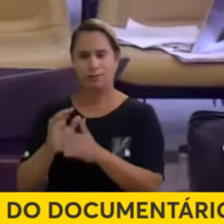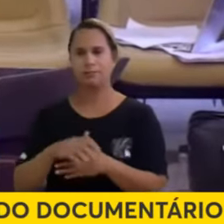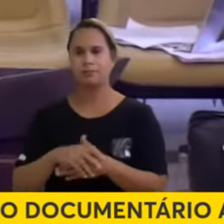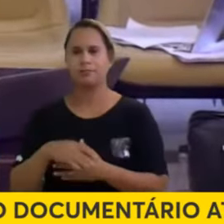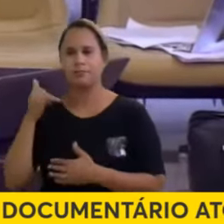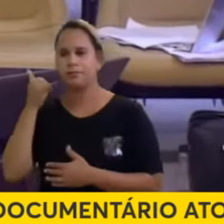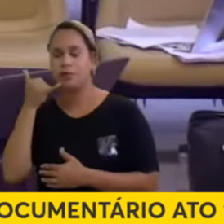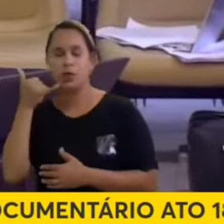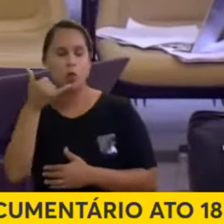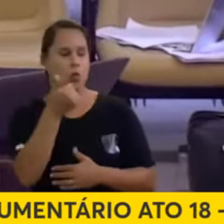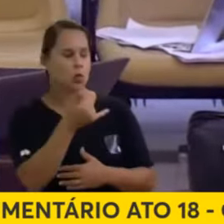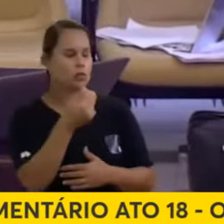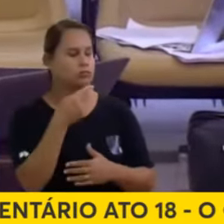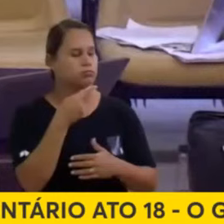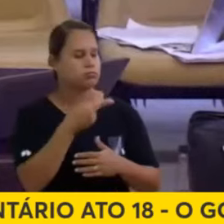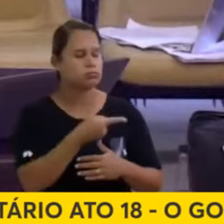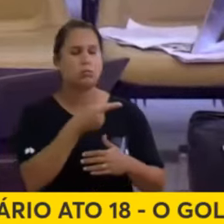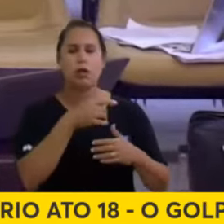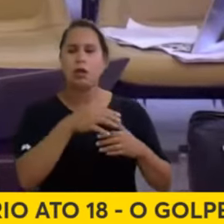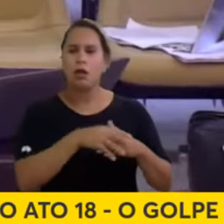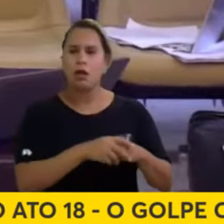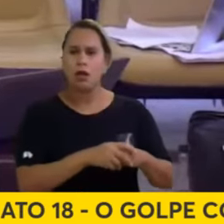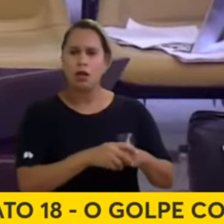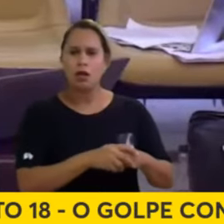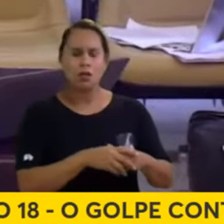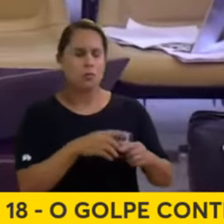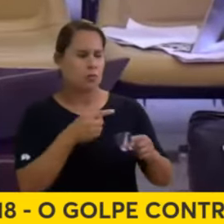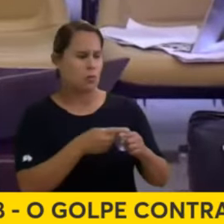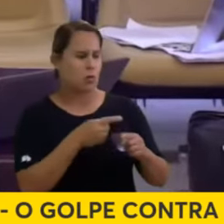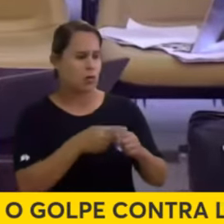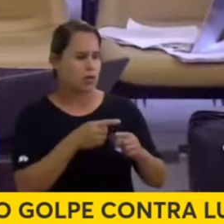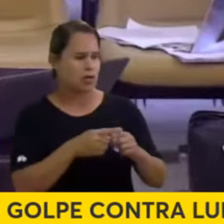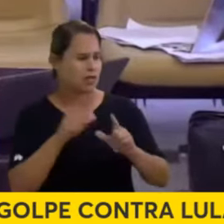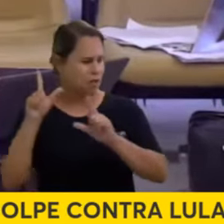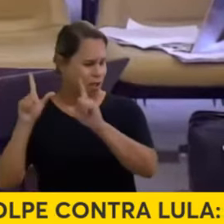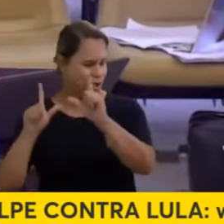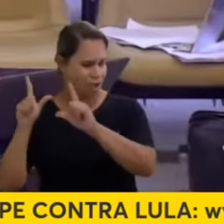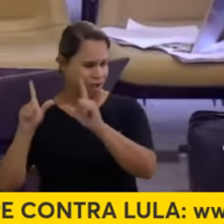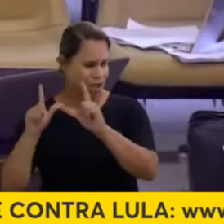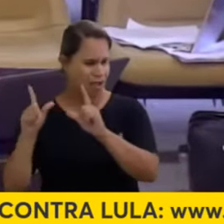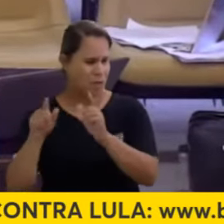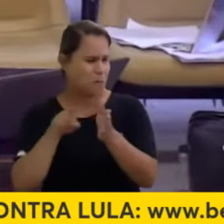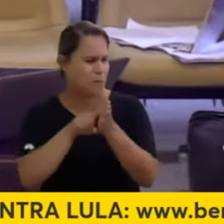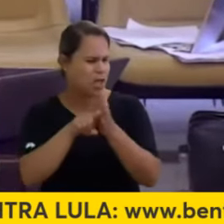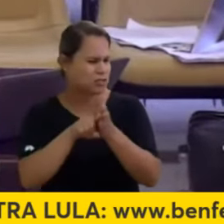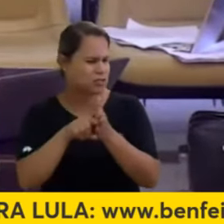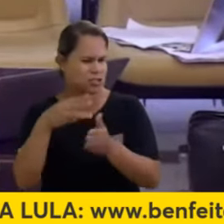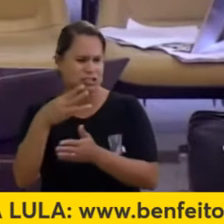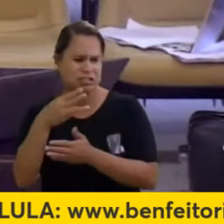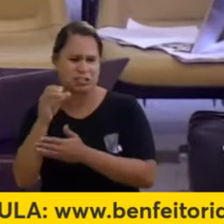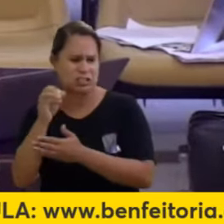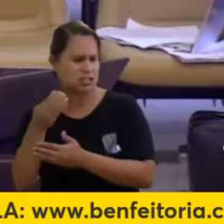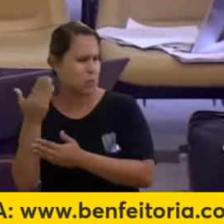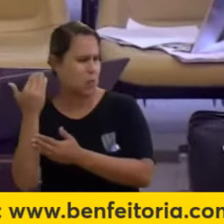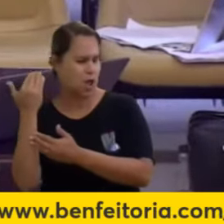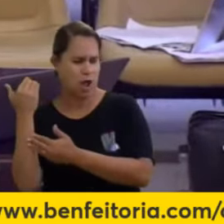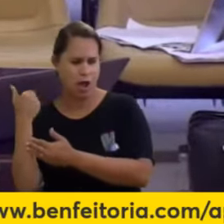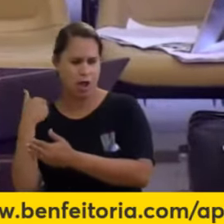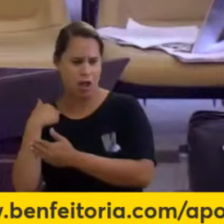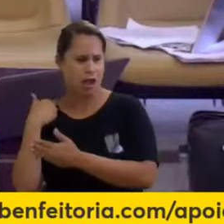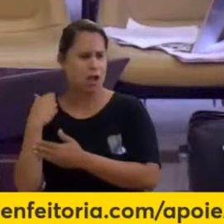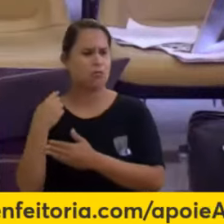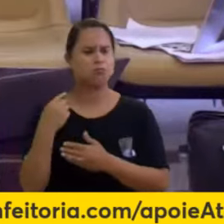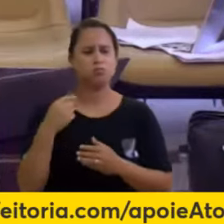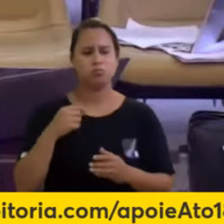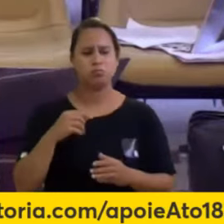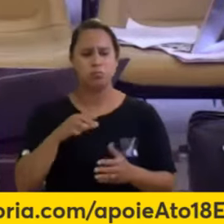perder eleição por quê pergunta Valdemar porque a Globo está colocando uma pesquisa de 30 dias atrás em que eu estava atrás do moro e eles estão colocando a pesquisa a cada 15